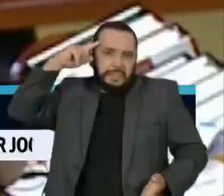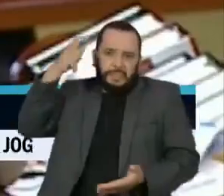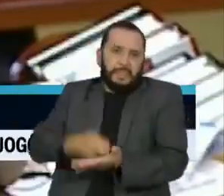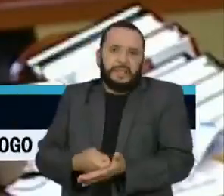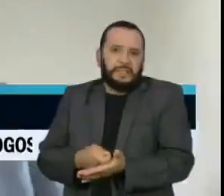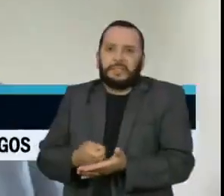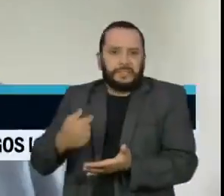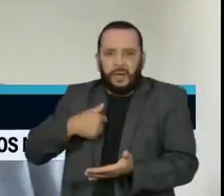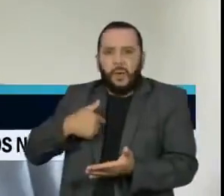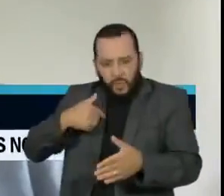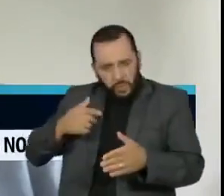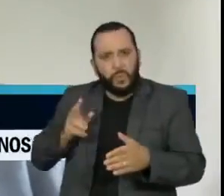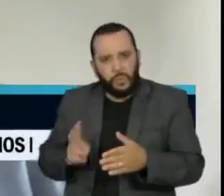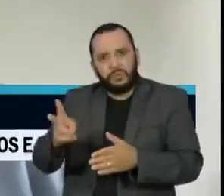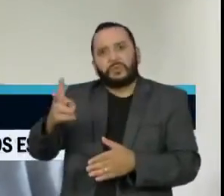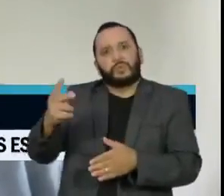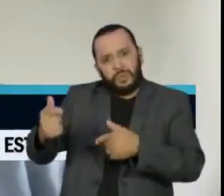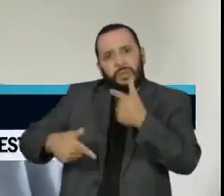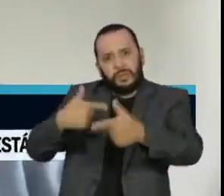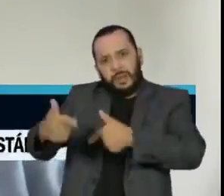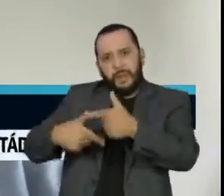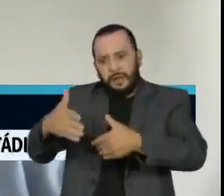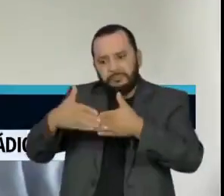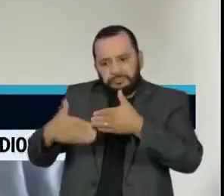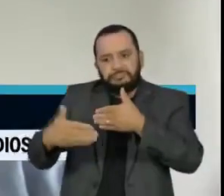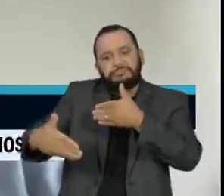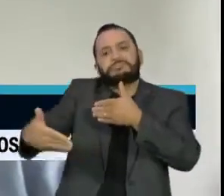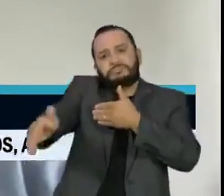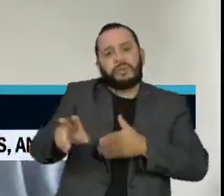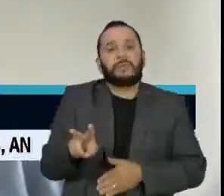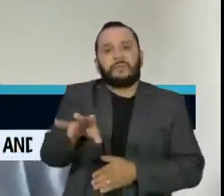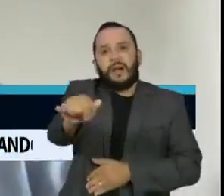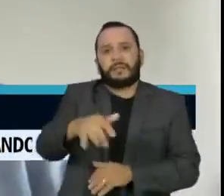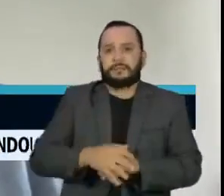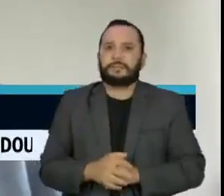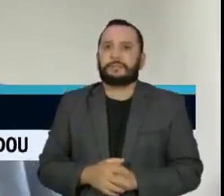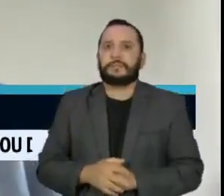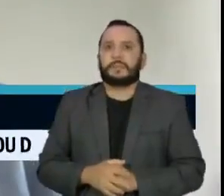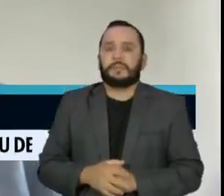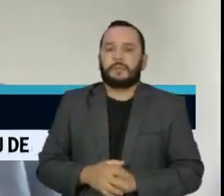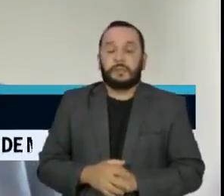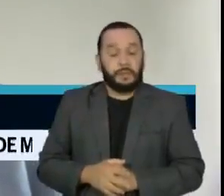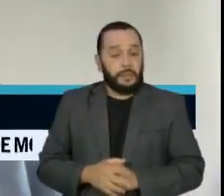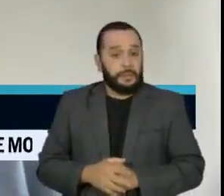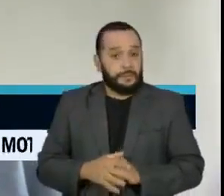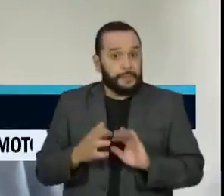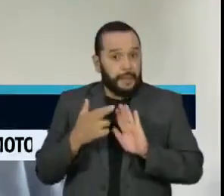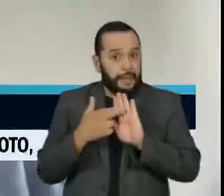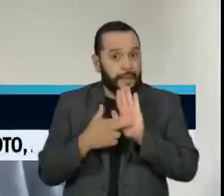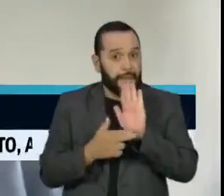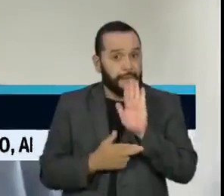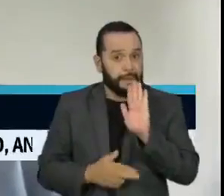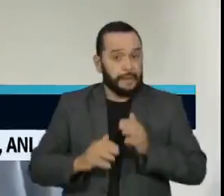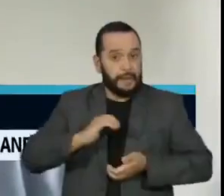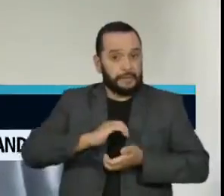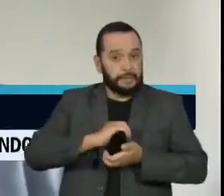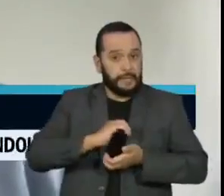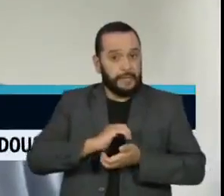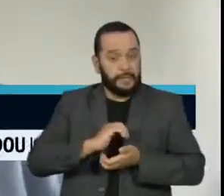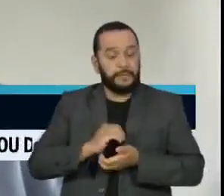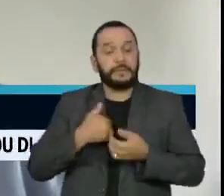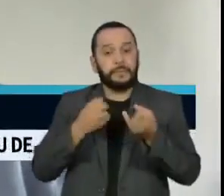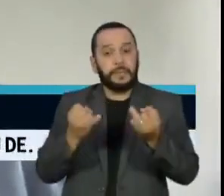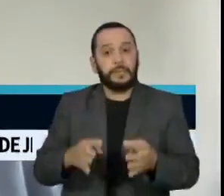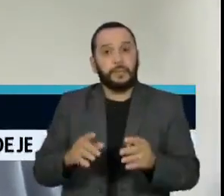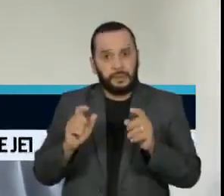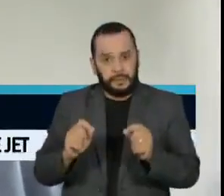os novos casos. O regimento interno do Supremo Tribunal Federal determina que cumpre ao presidente,